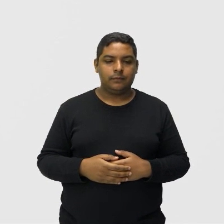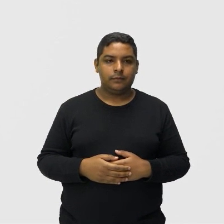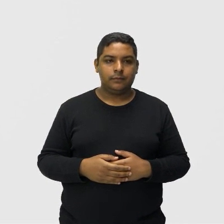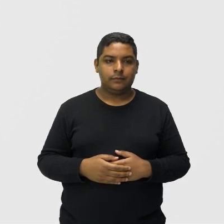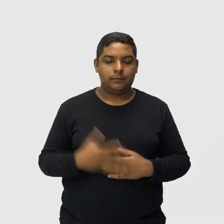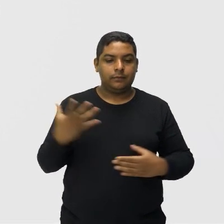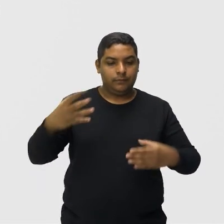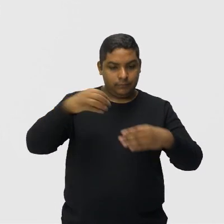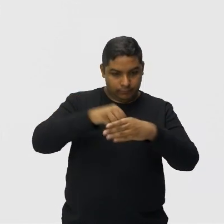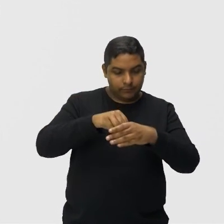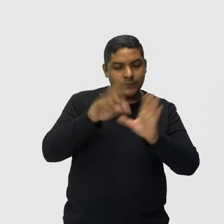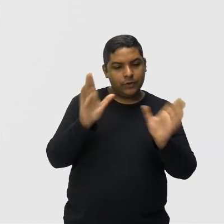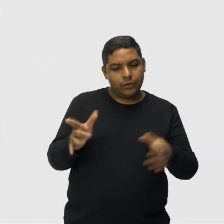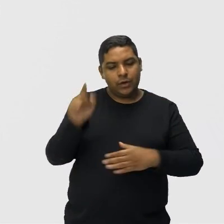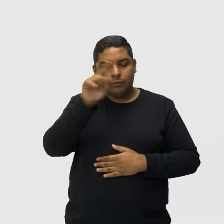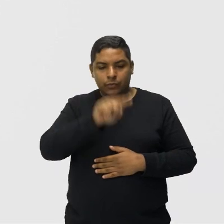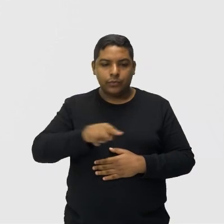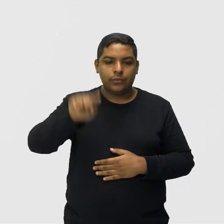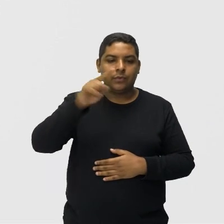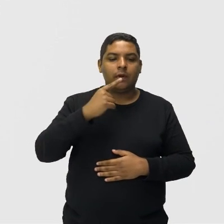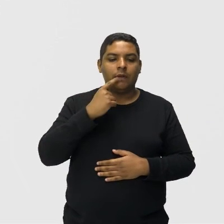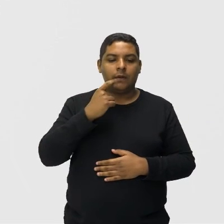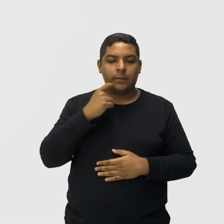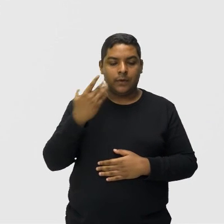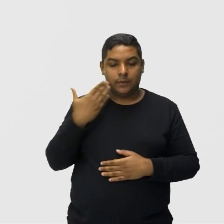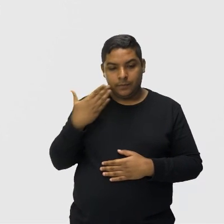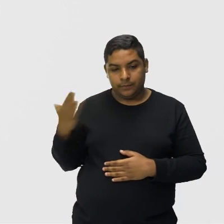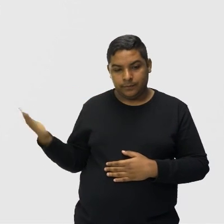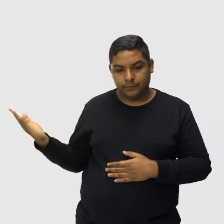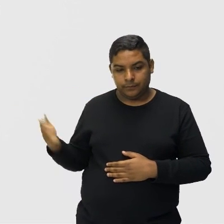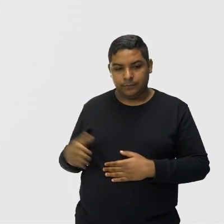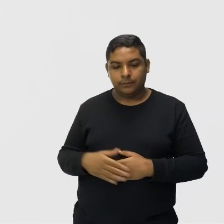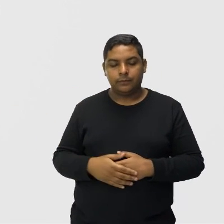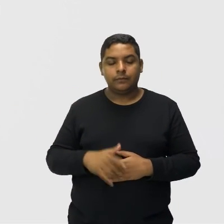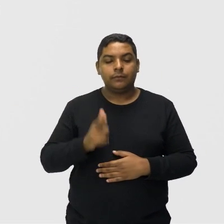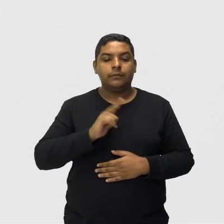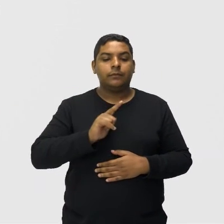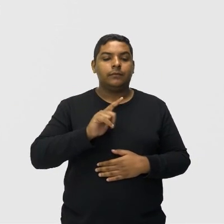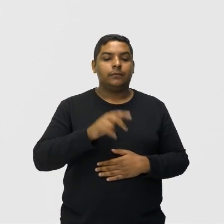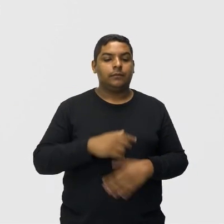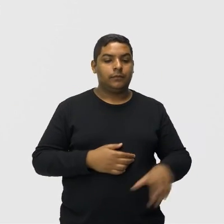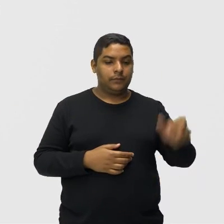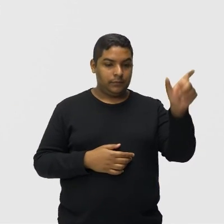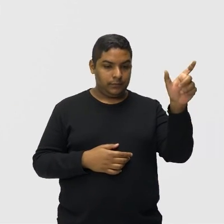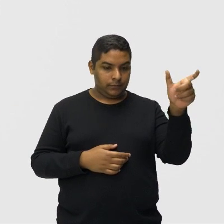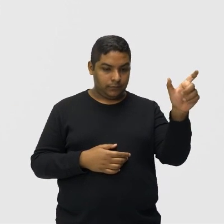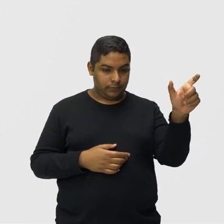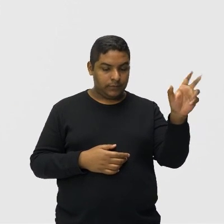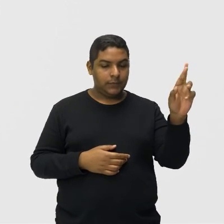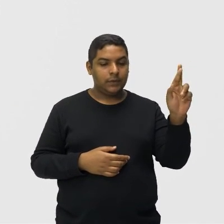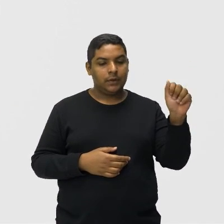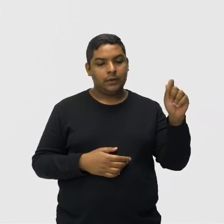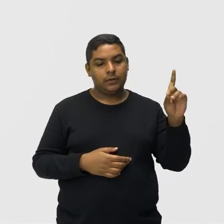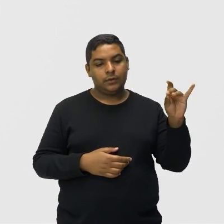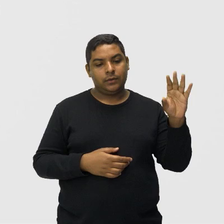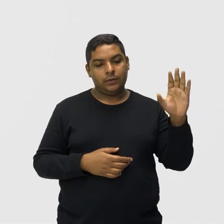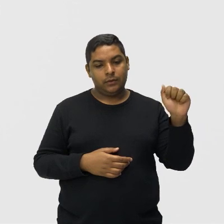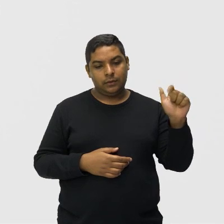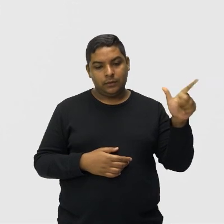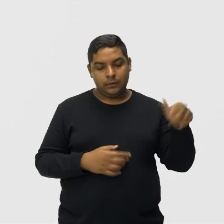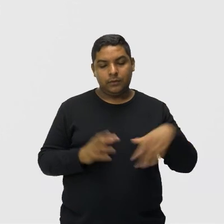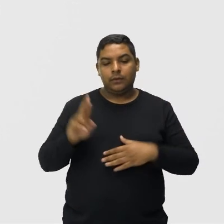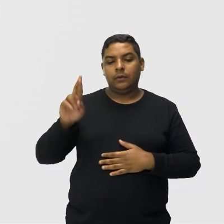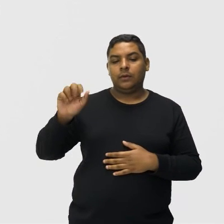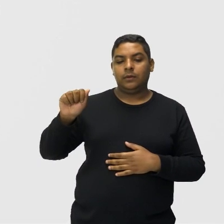para vocês, e nós temos radical orgânico para cá e